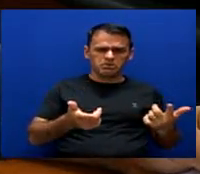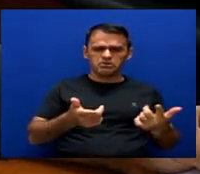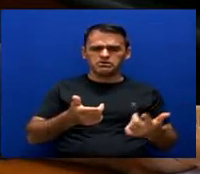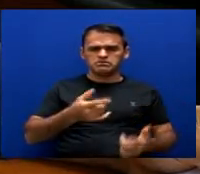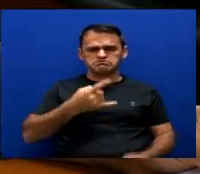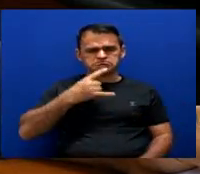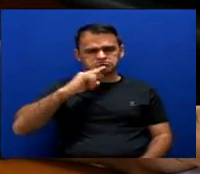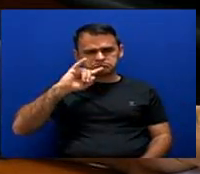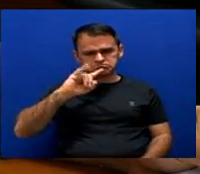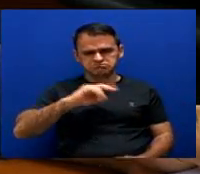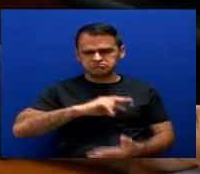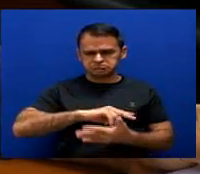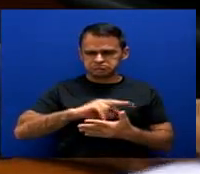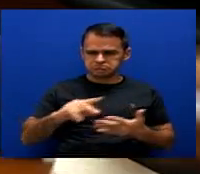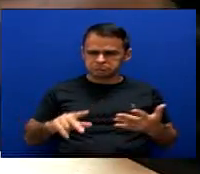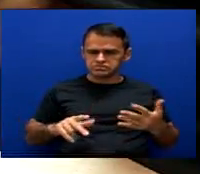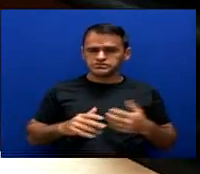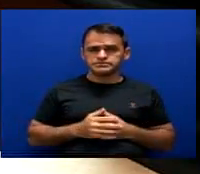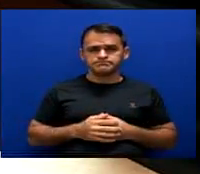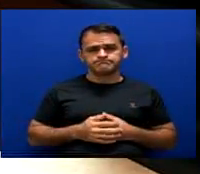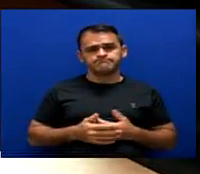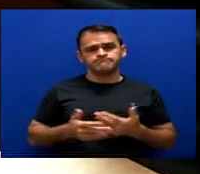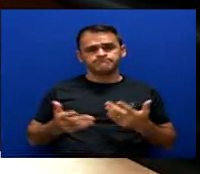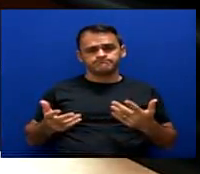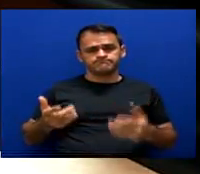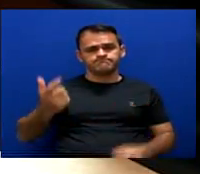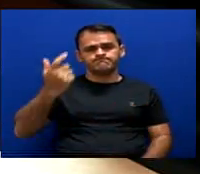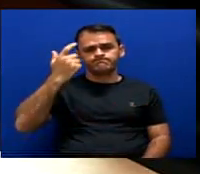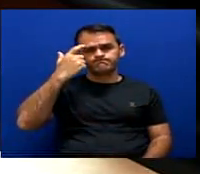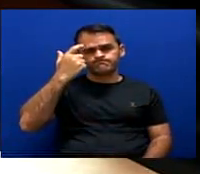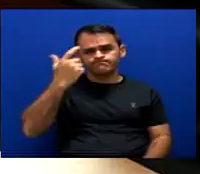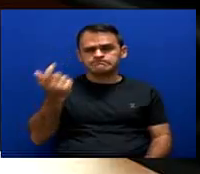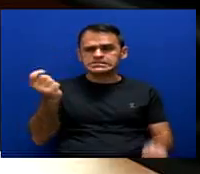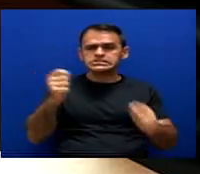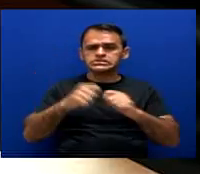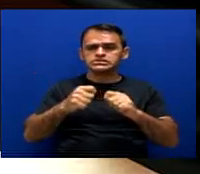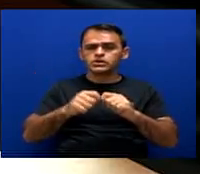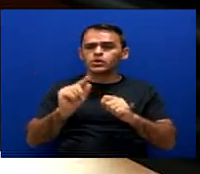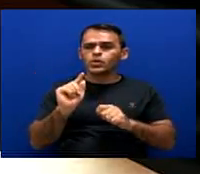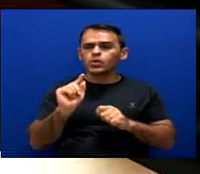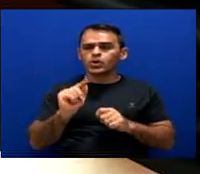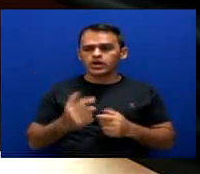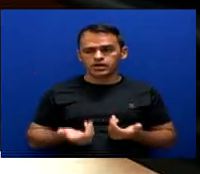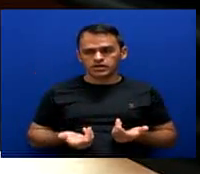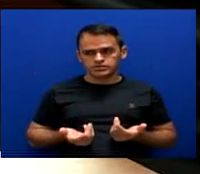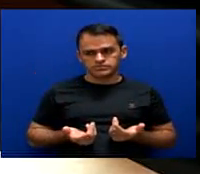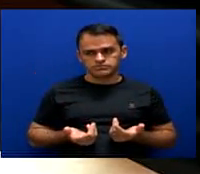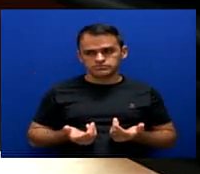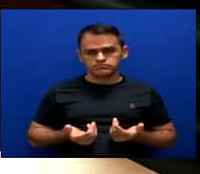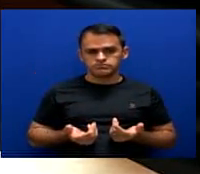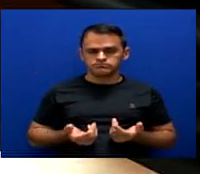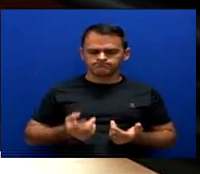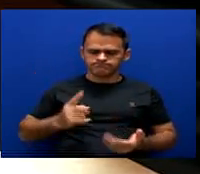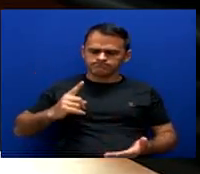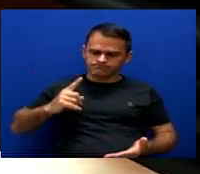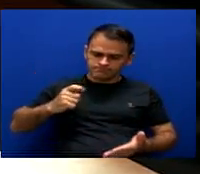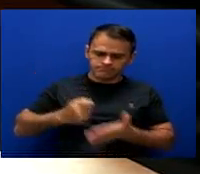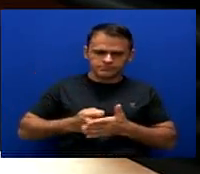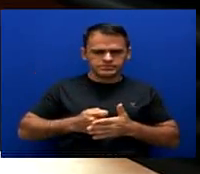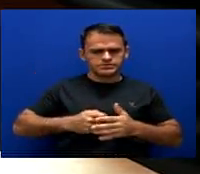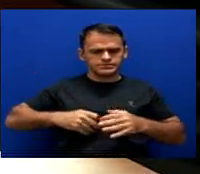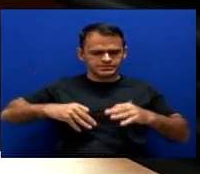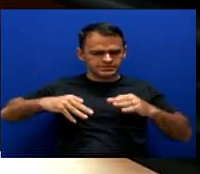também o doutor está na hora de a gente pensar o que fazer e tomar uma decisão mais